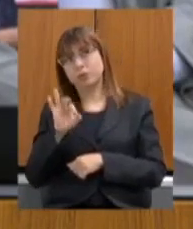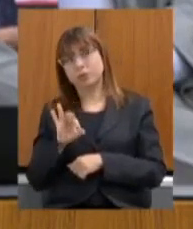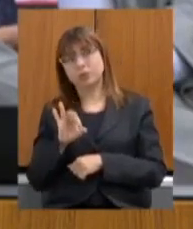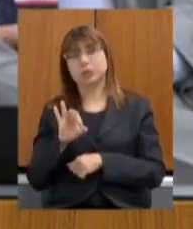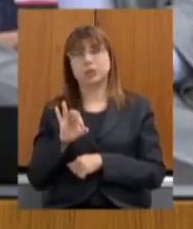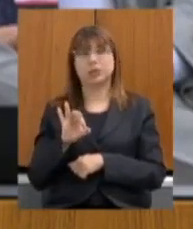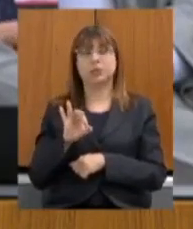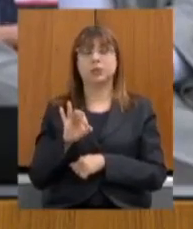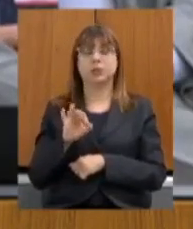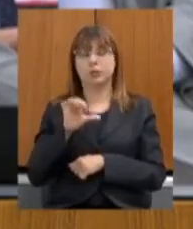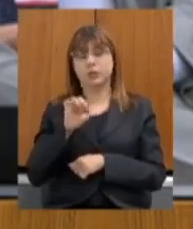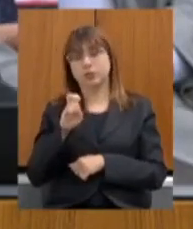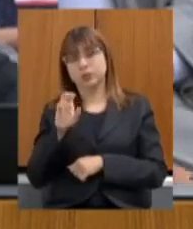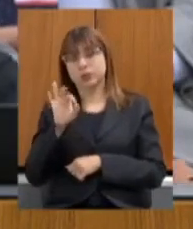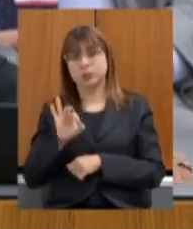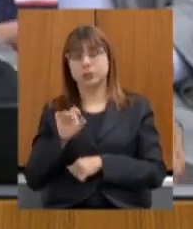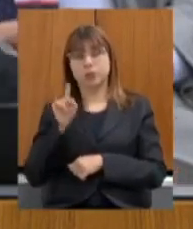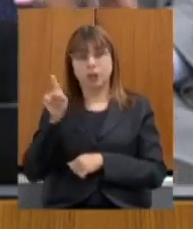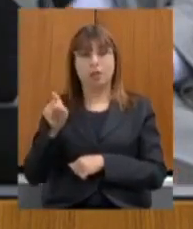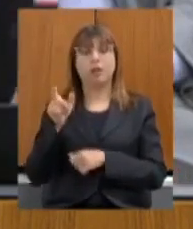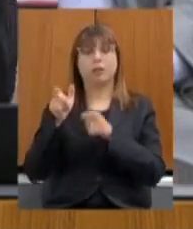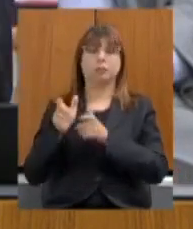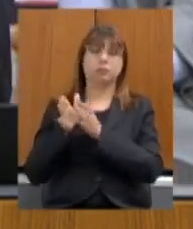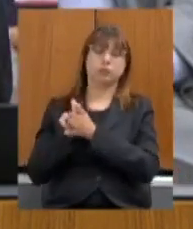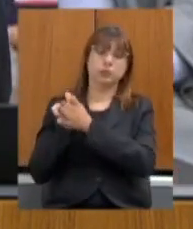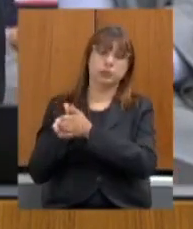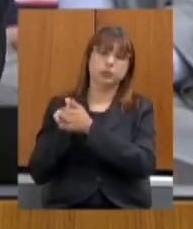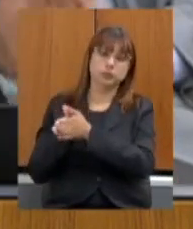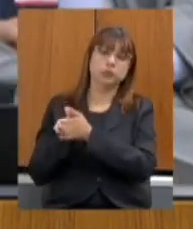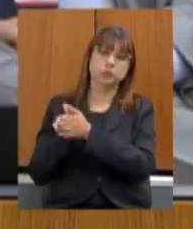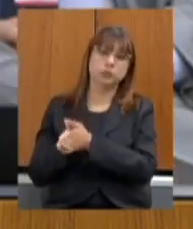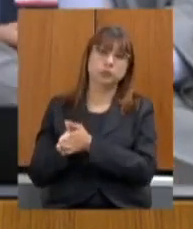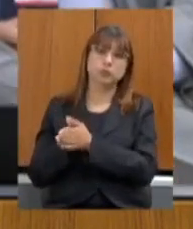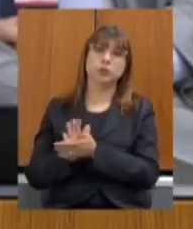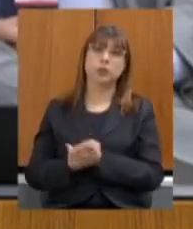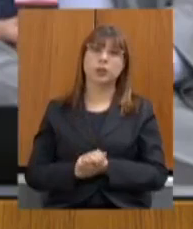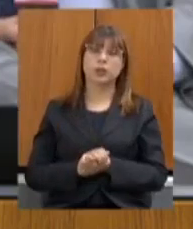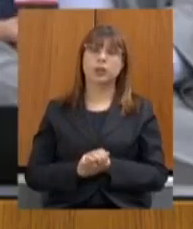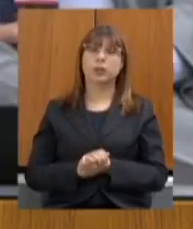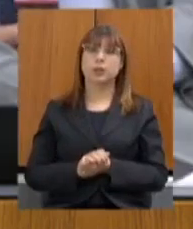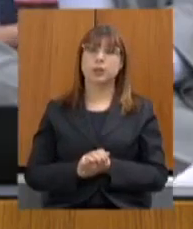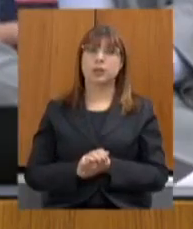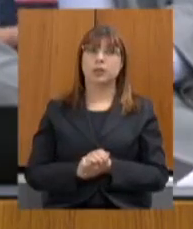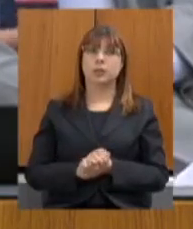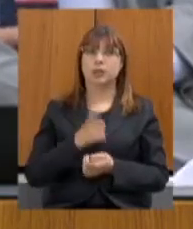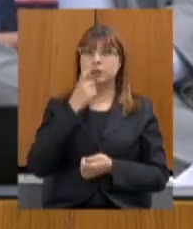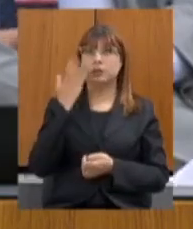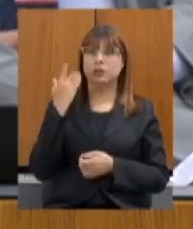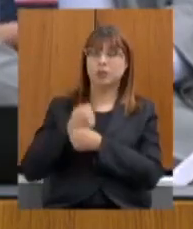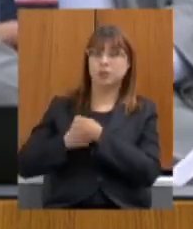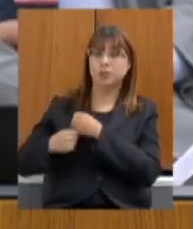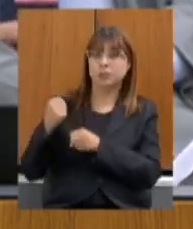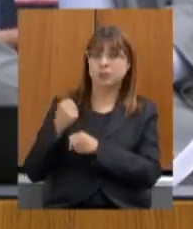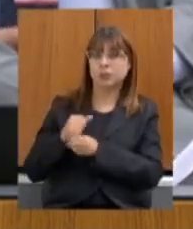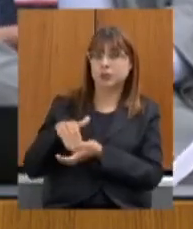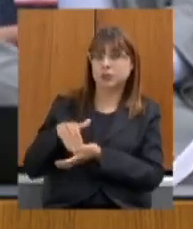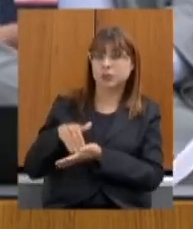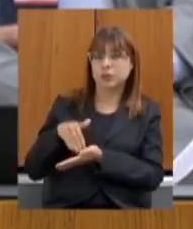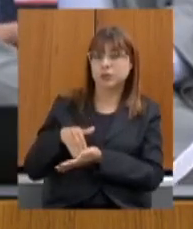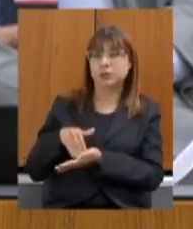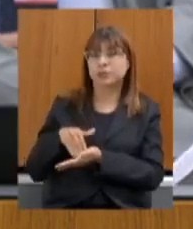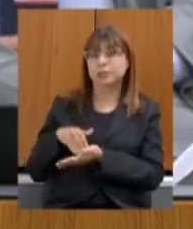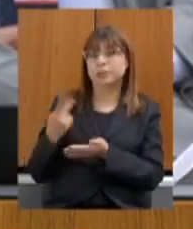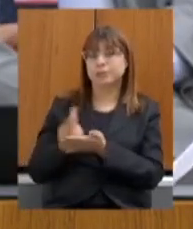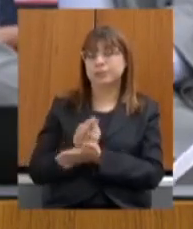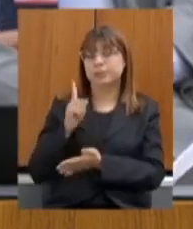do lítio desse país está no Vale de Ectiônio. E, no final do ano passado, nós vimos aí aquela questão da